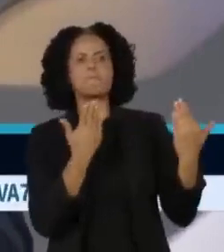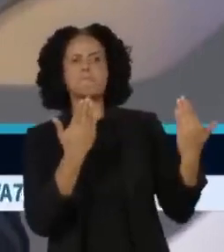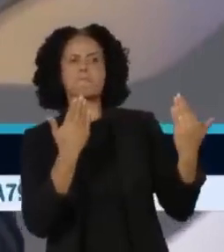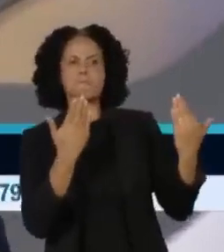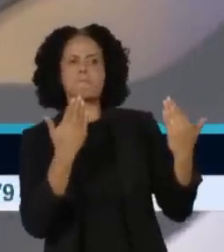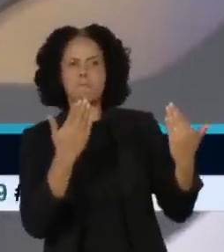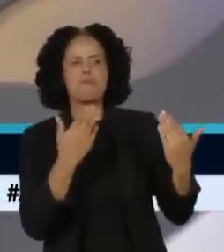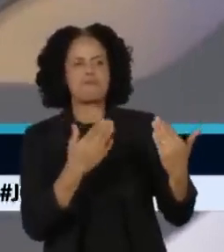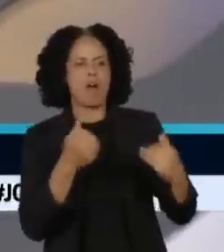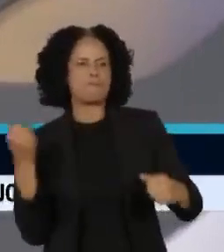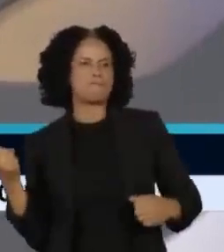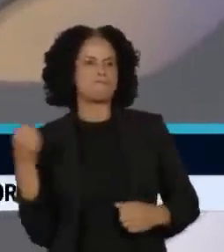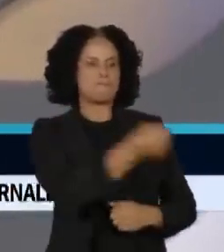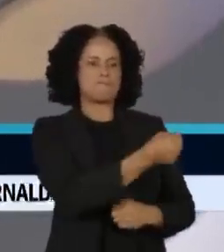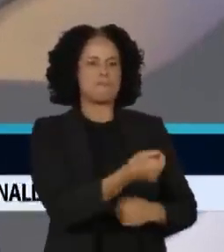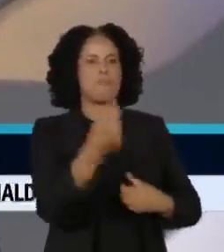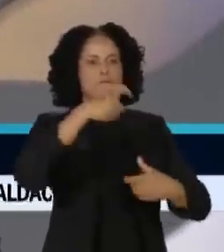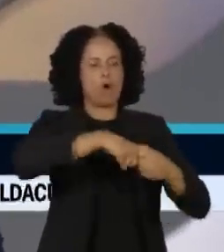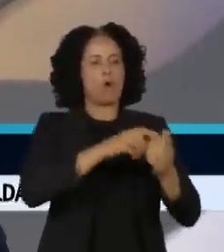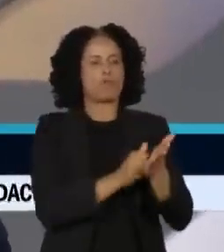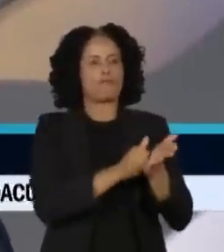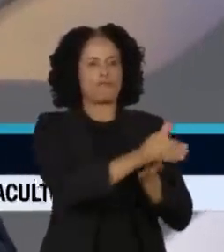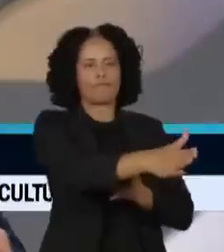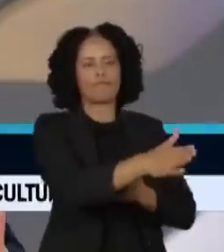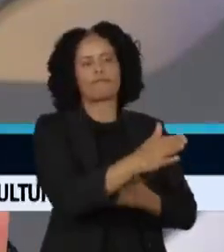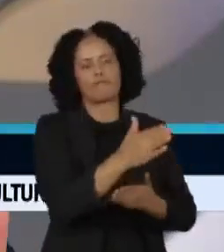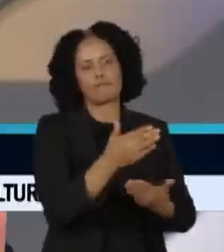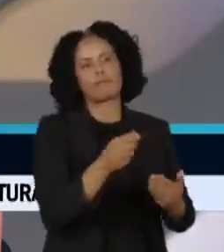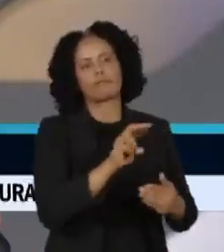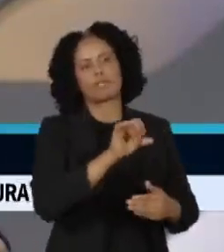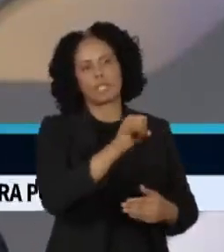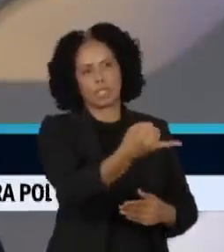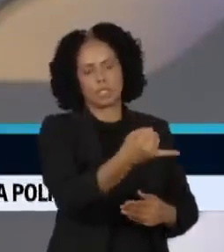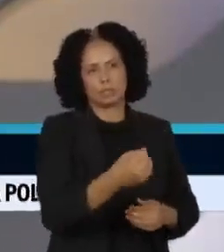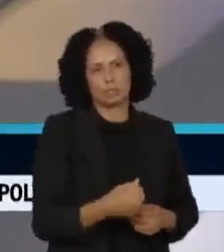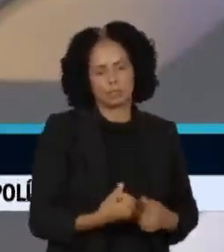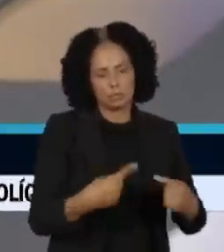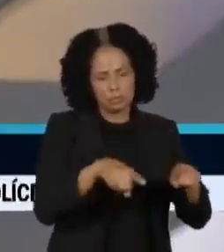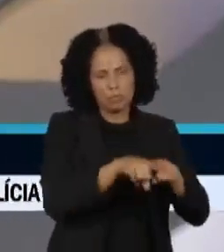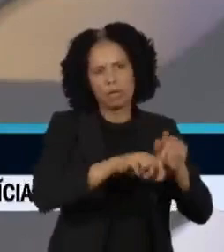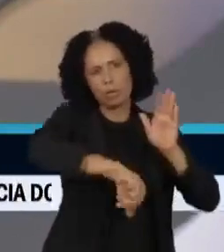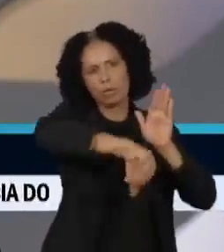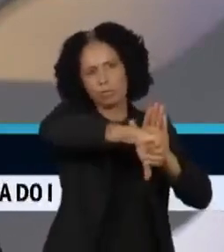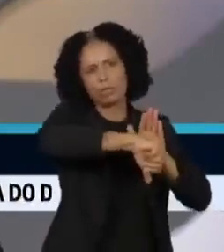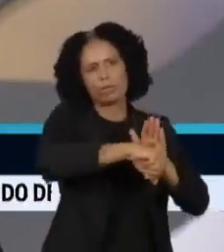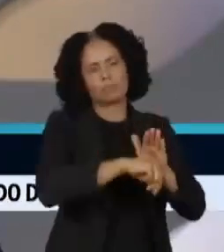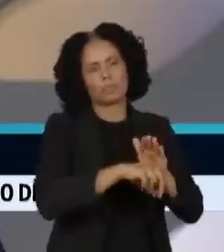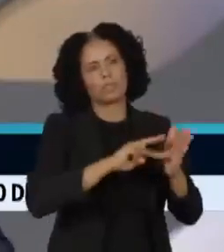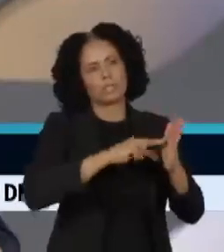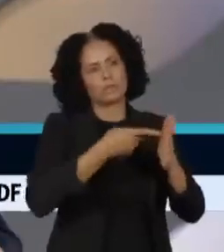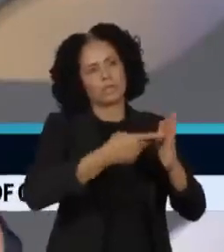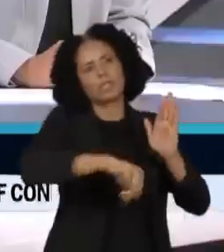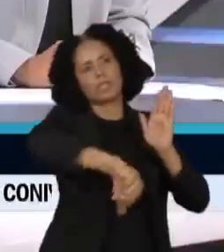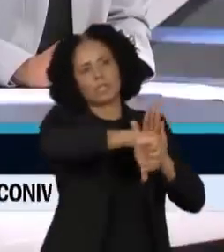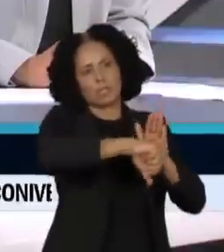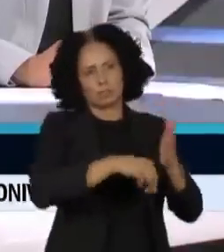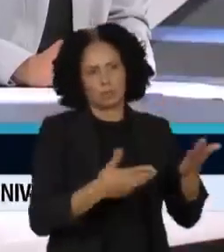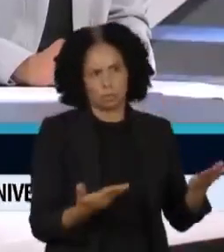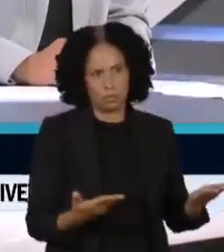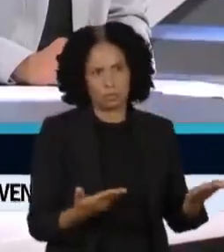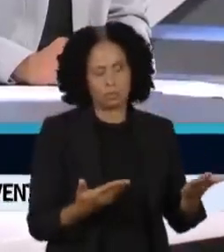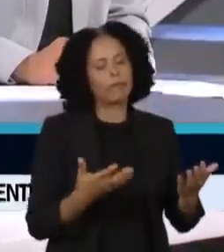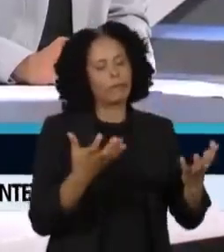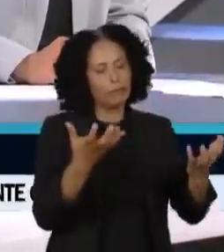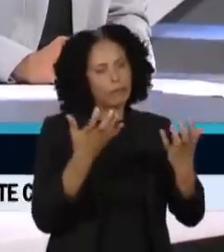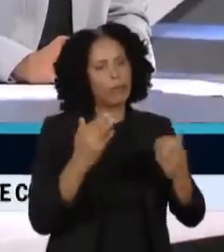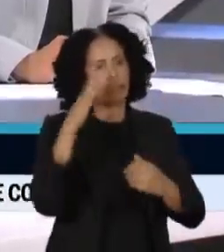exilado como alguém que está sendo perseguido ele cometeu crimes e deixou rastros disso então evidentemente que a possibilidade que ele retorne o Brasil